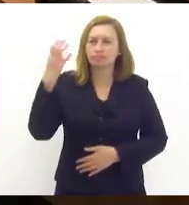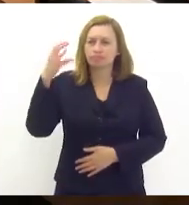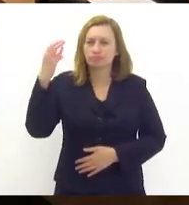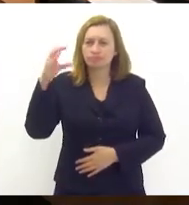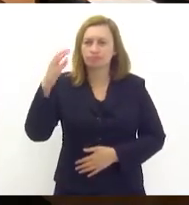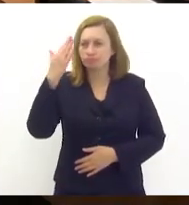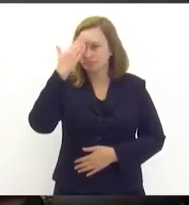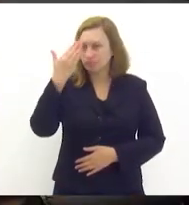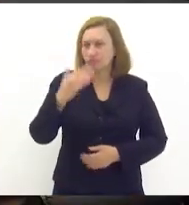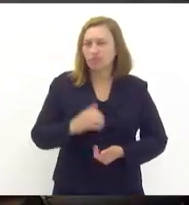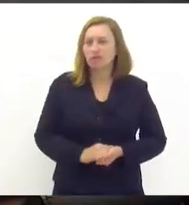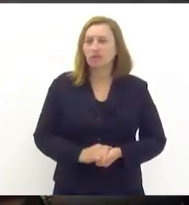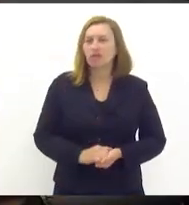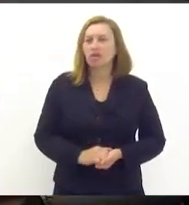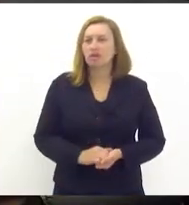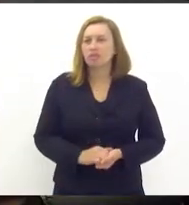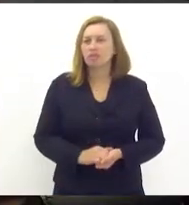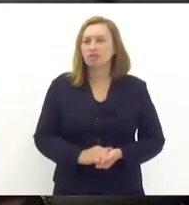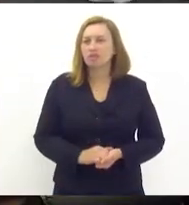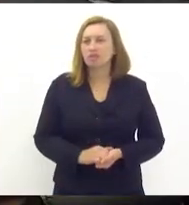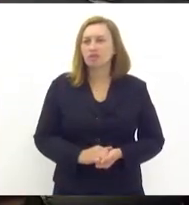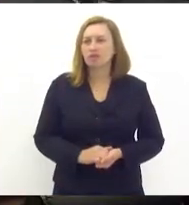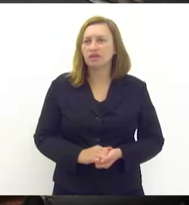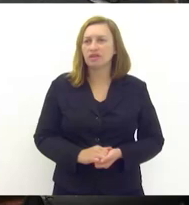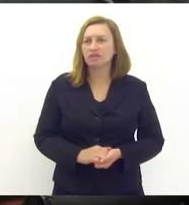obrigado para concluir